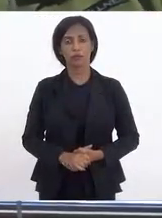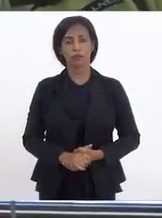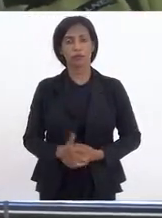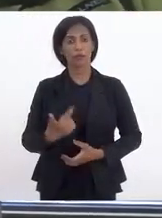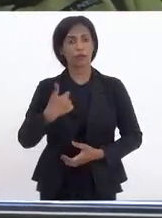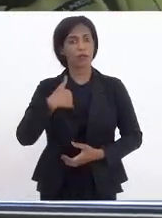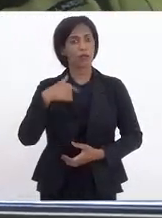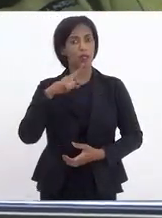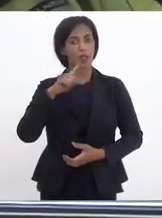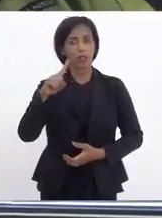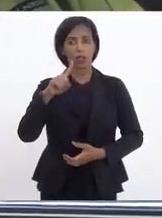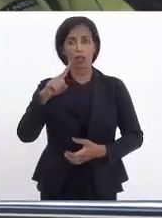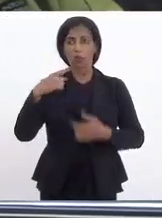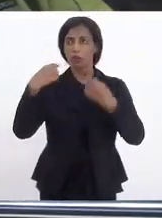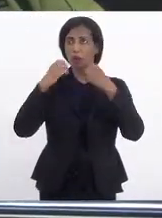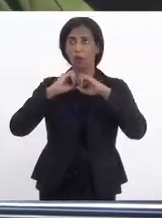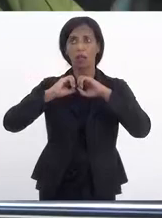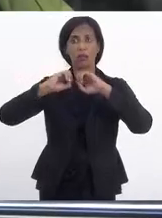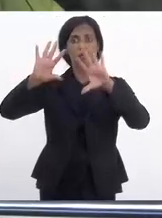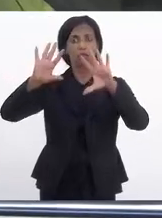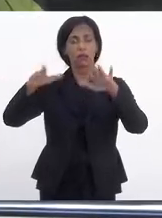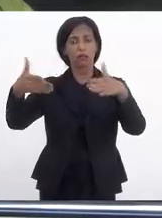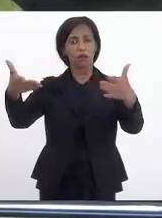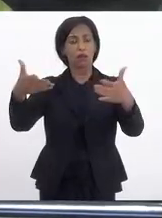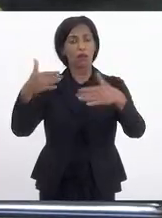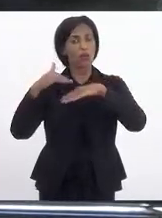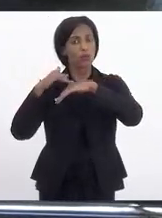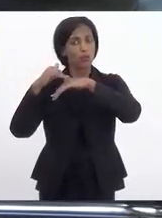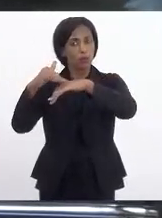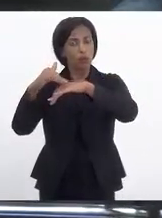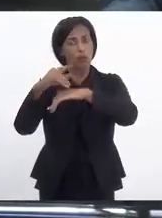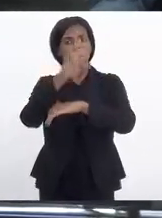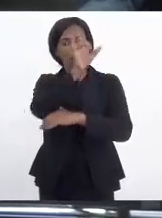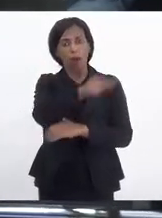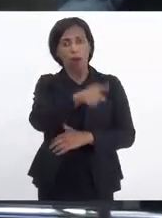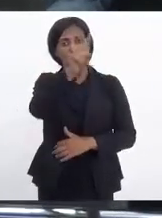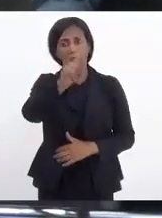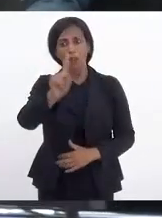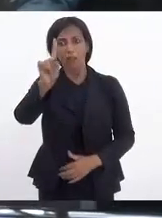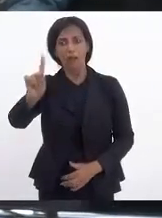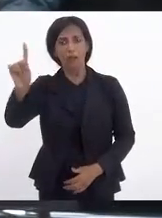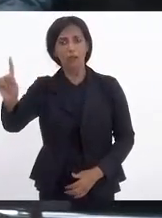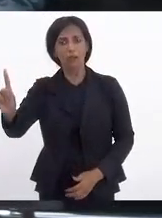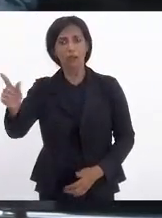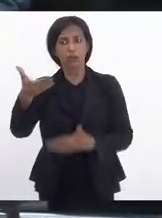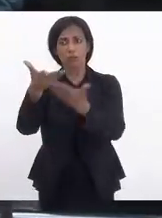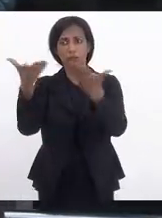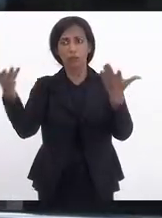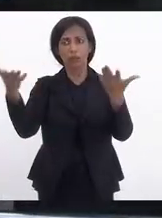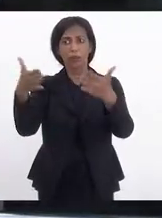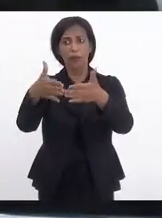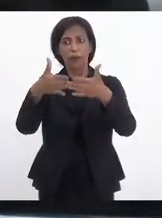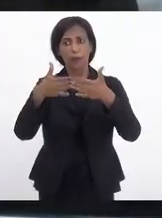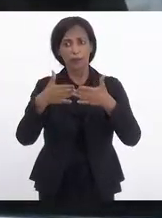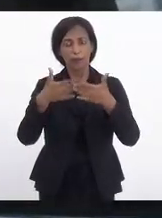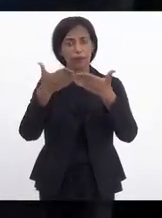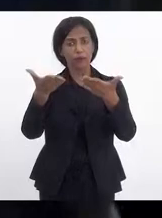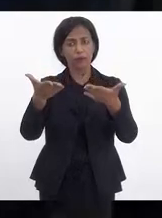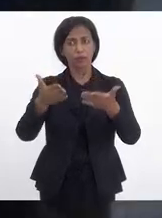eu não estou jogando para a torcida eu estou falando muito sério por cada um em cima por